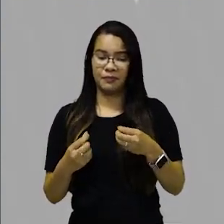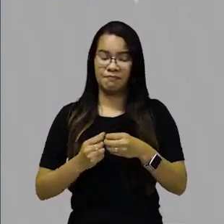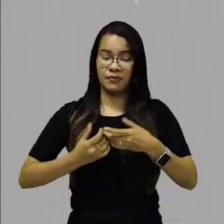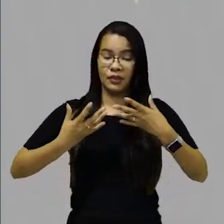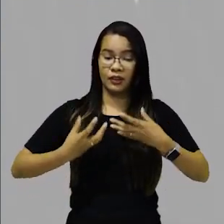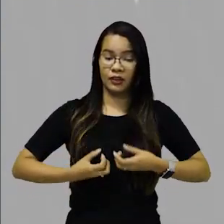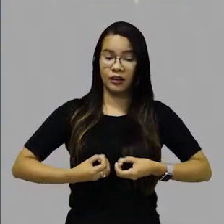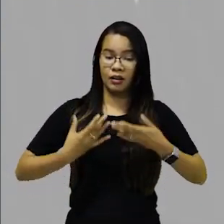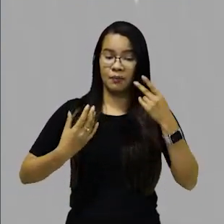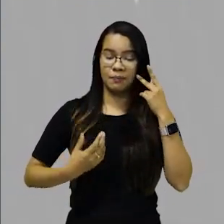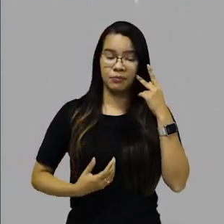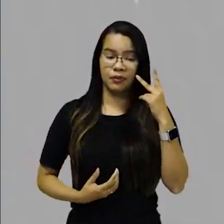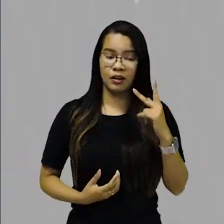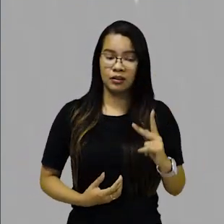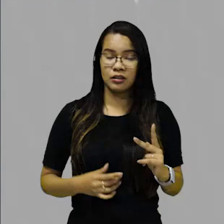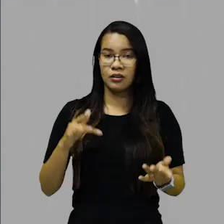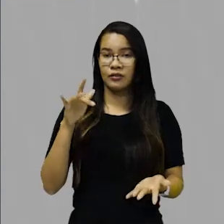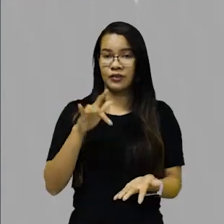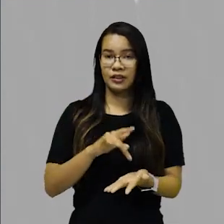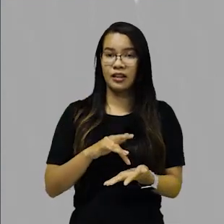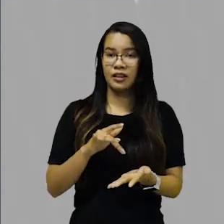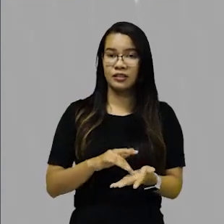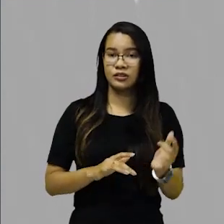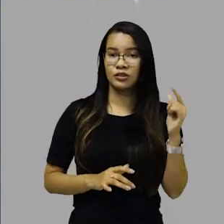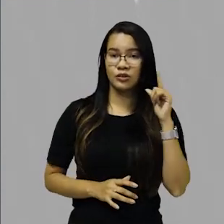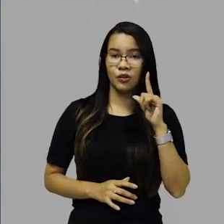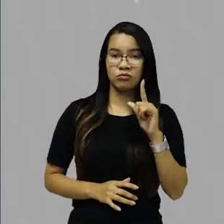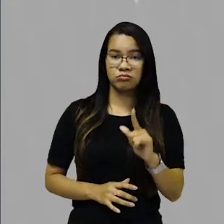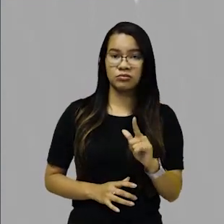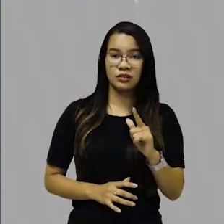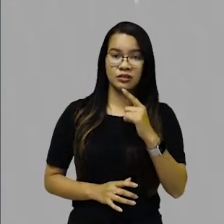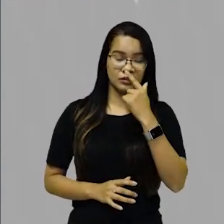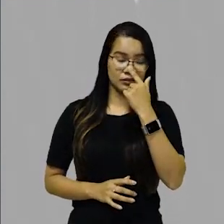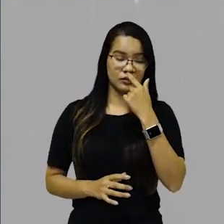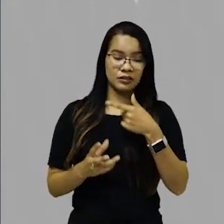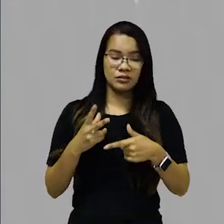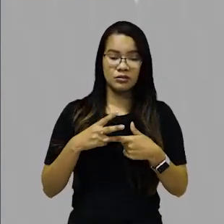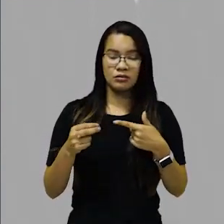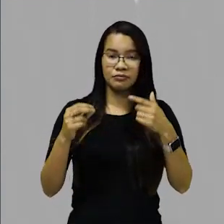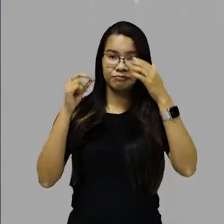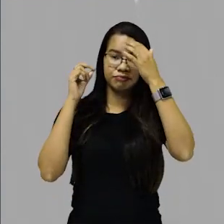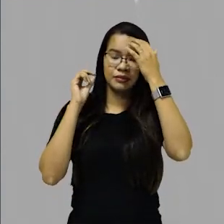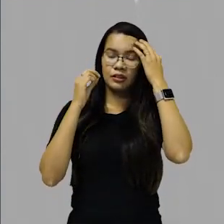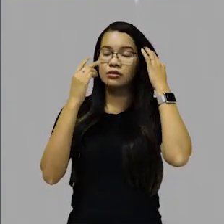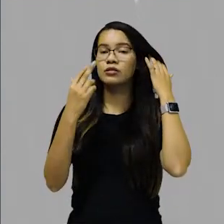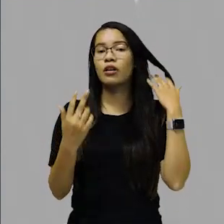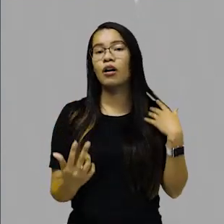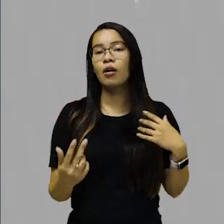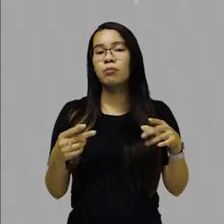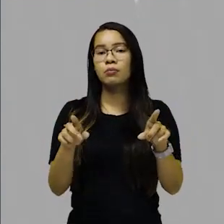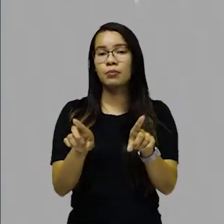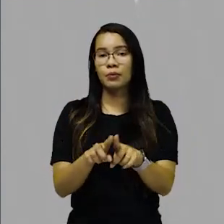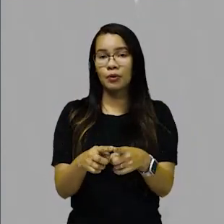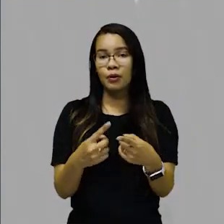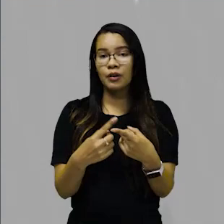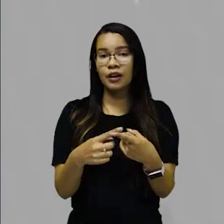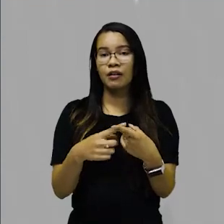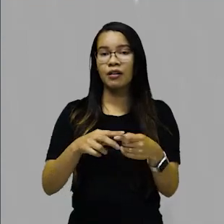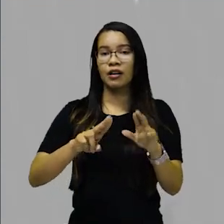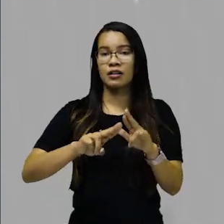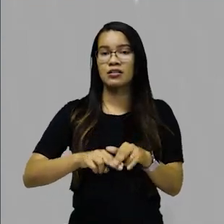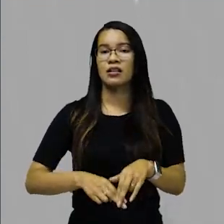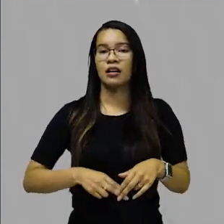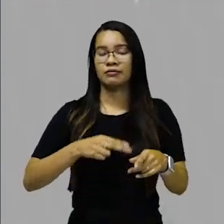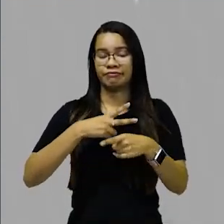para, na verdade, algumas conquistas históricas. Que através dessas lutas do gênero, a partir